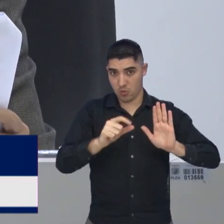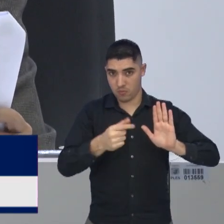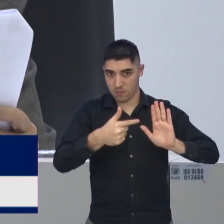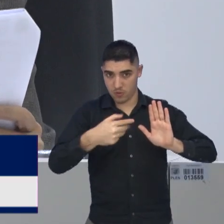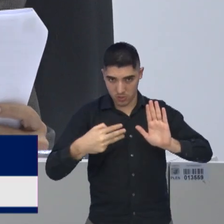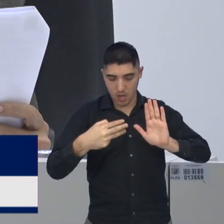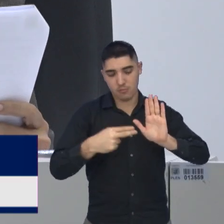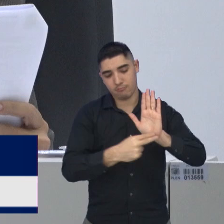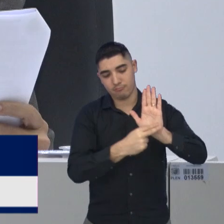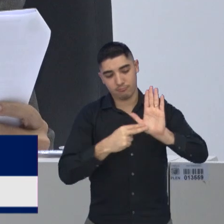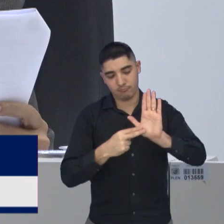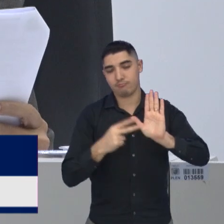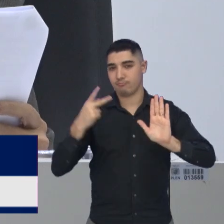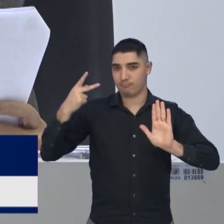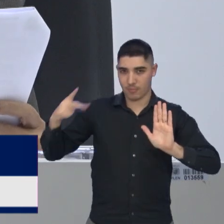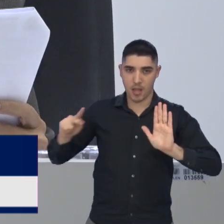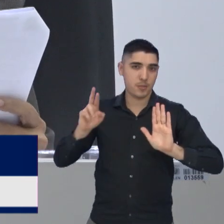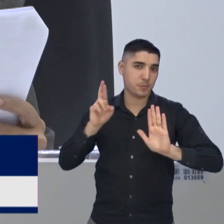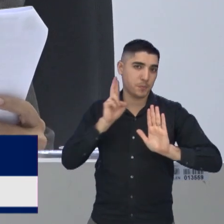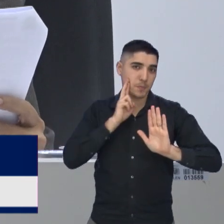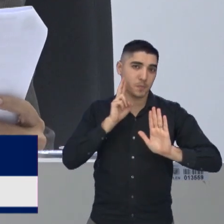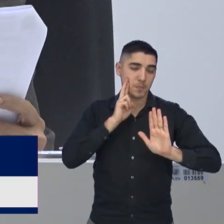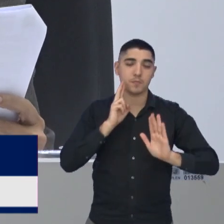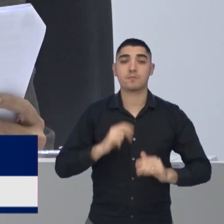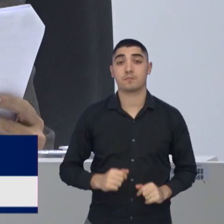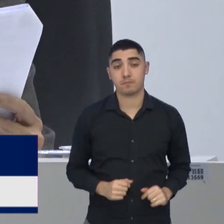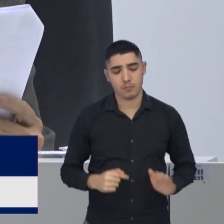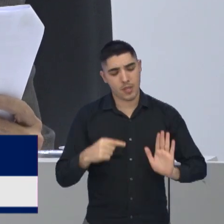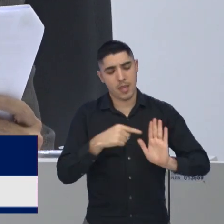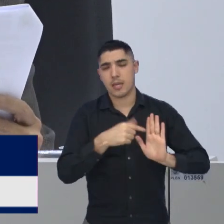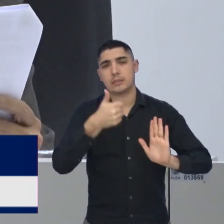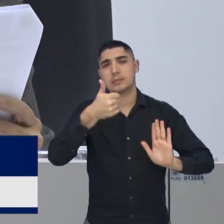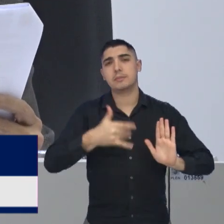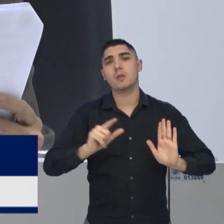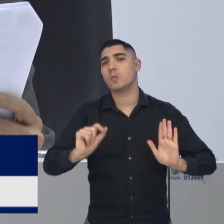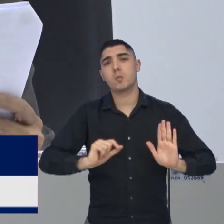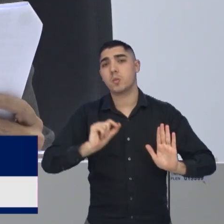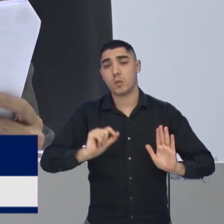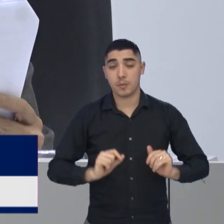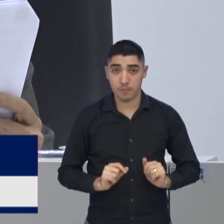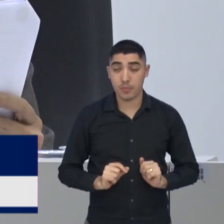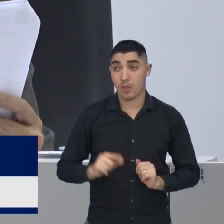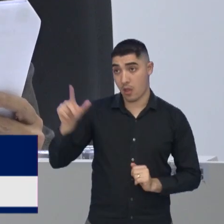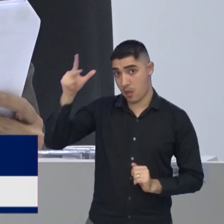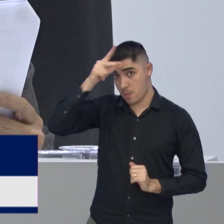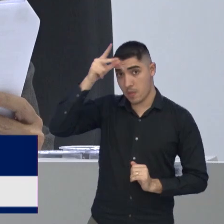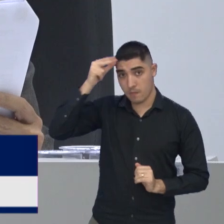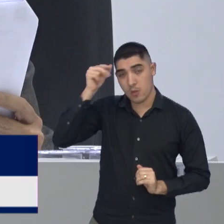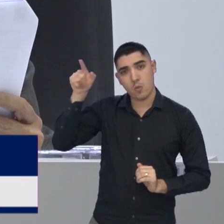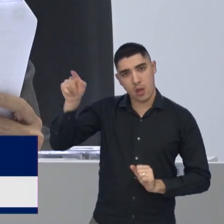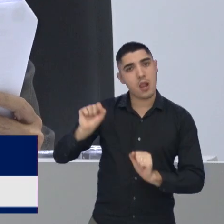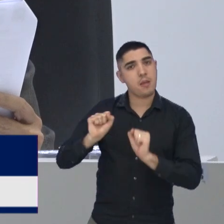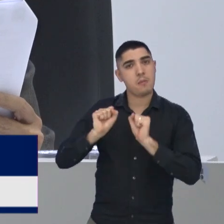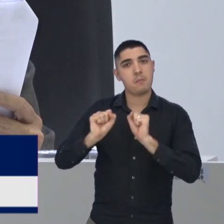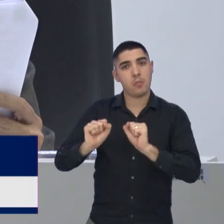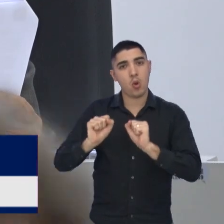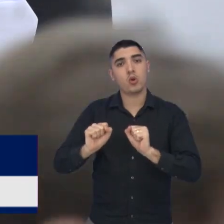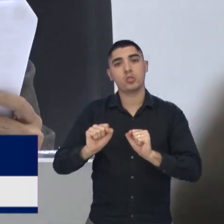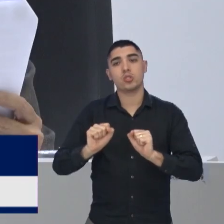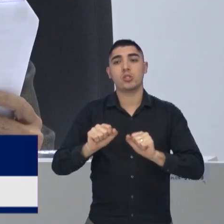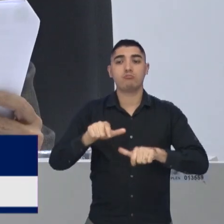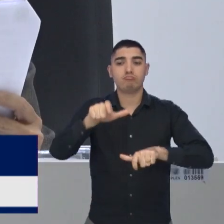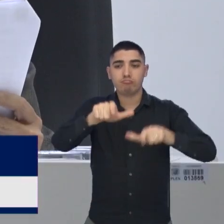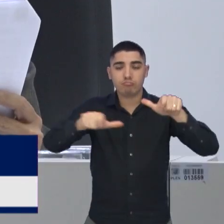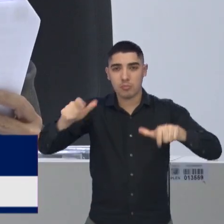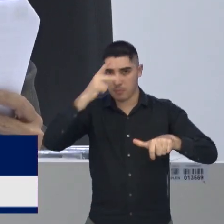292/2023. Autoria, vereador Renato Santiago. Autoriza o Poder Executivo Municipal a contatar o